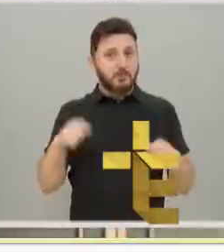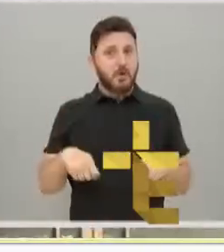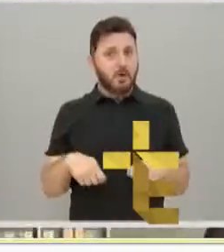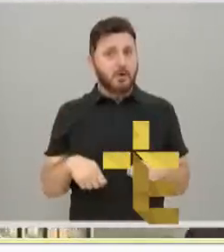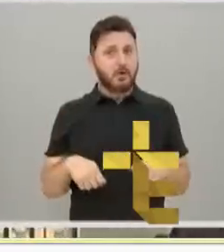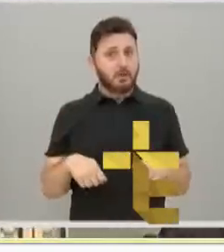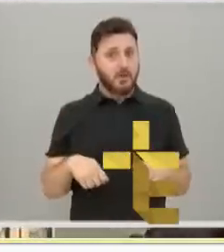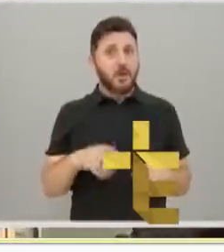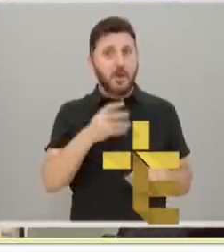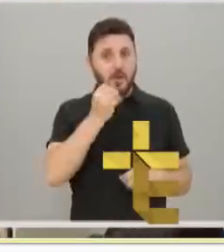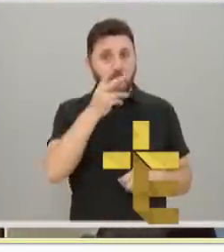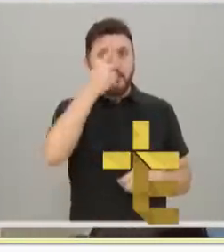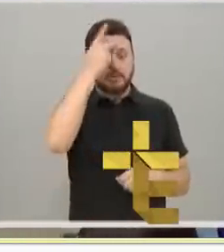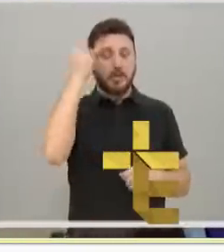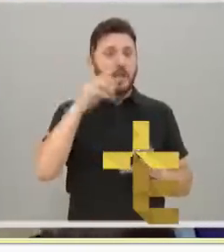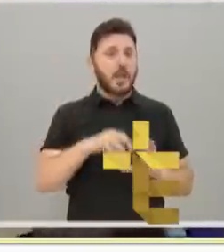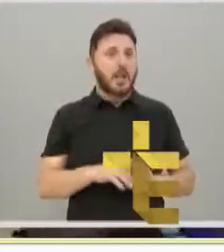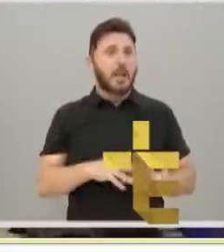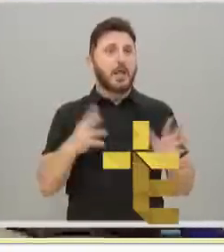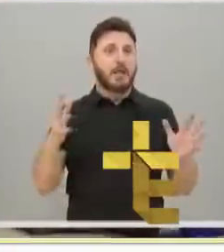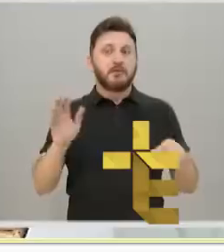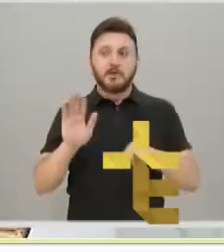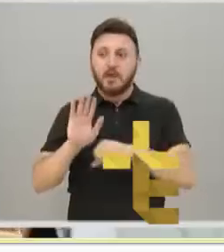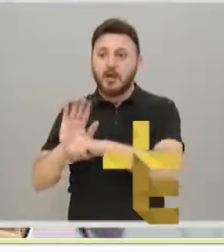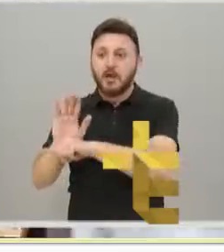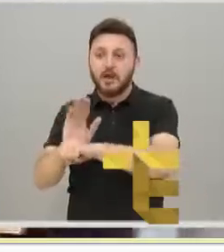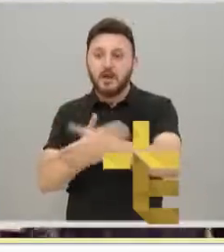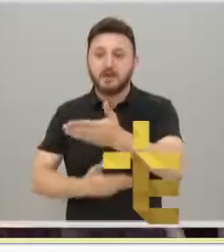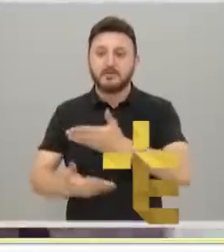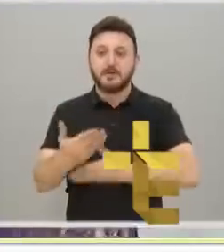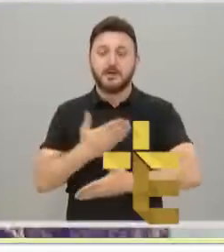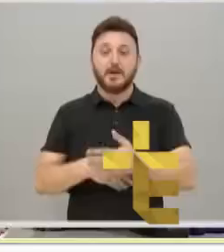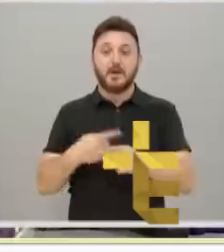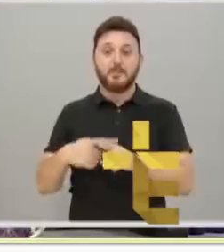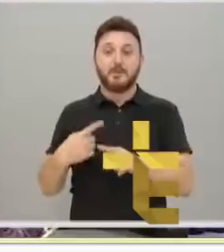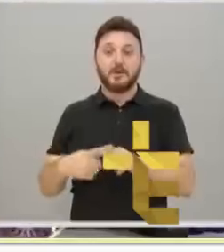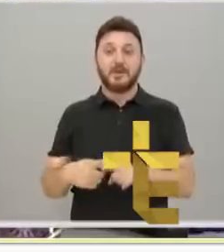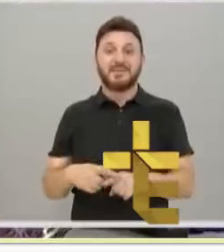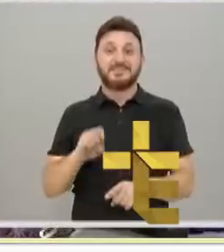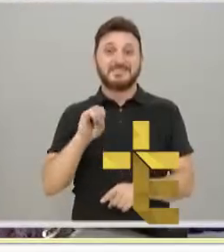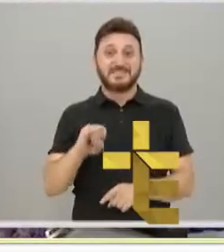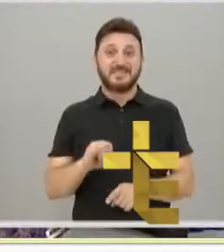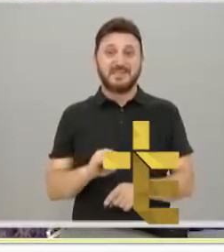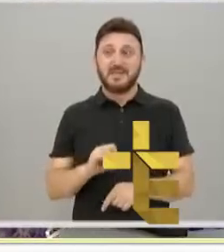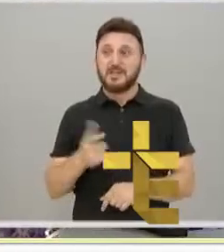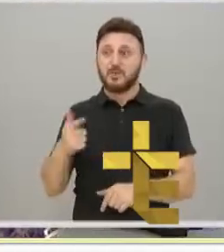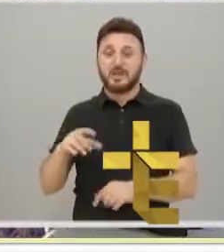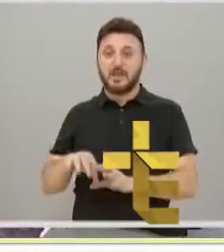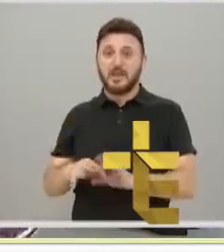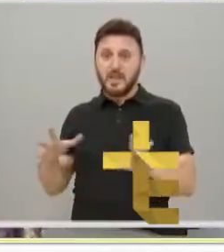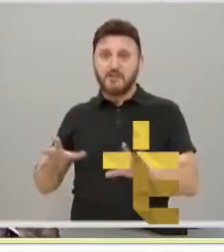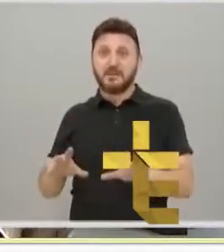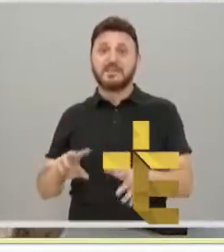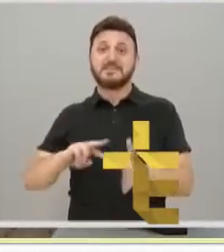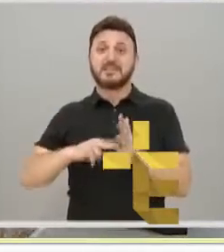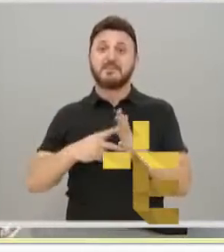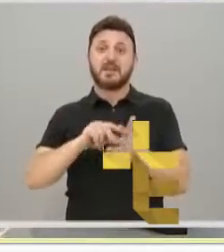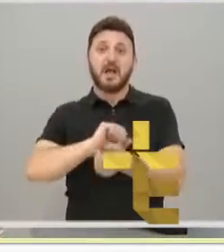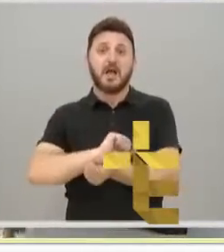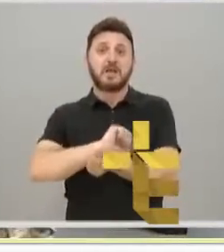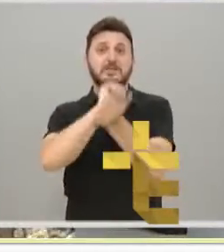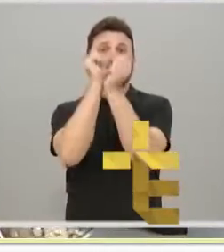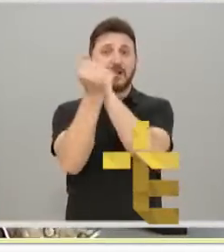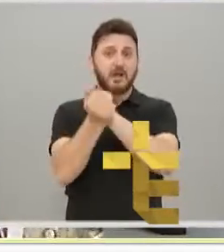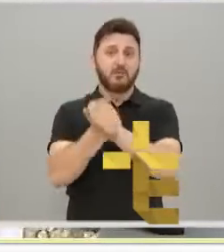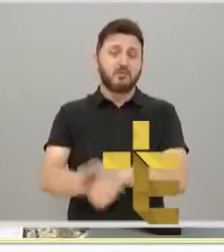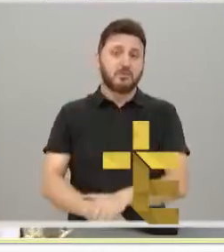livre, livre nos afetos, porque o contrário escraviza. Uma pessoa que